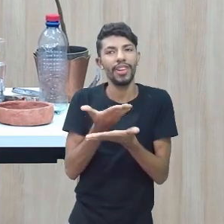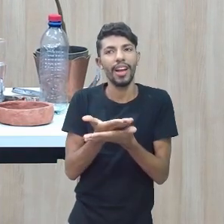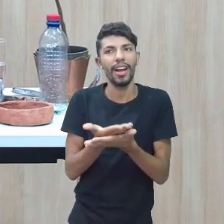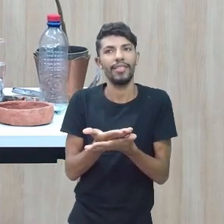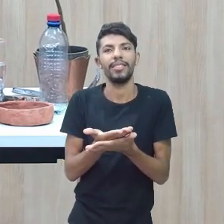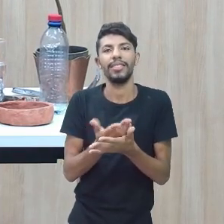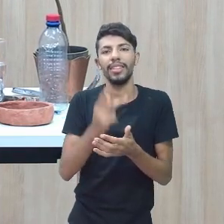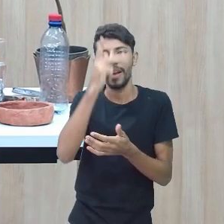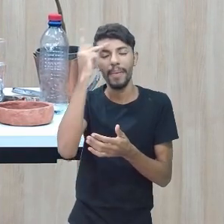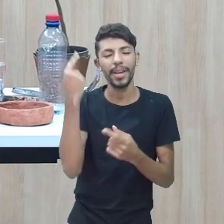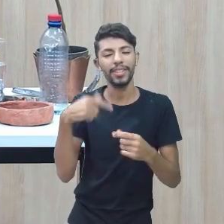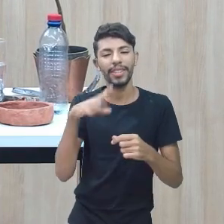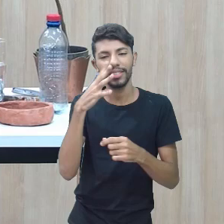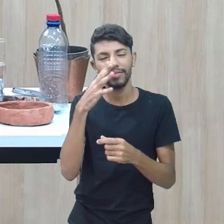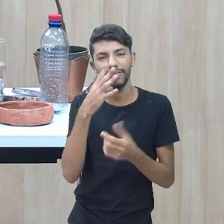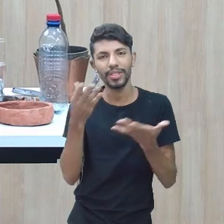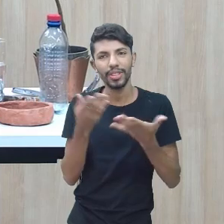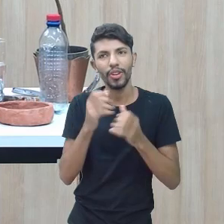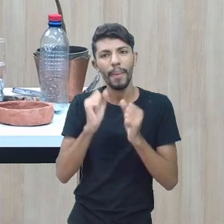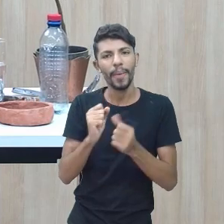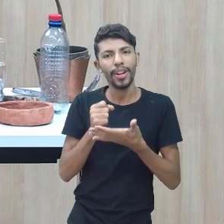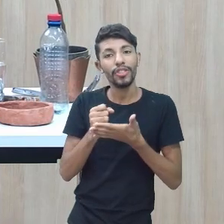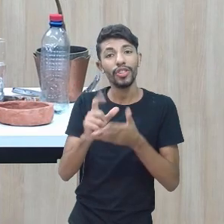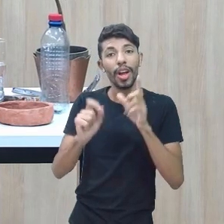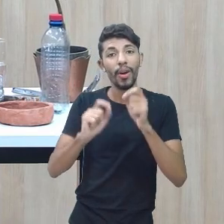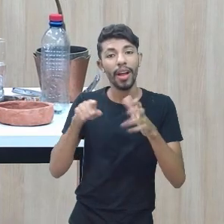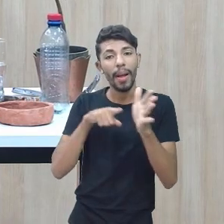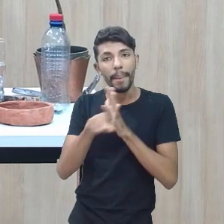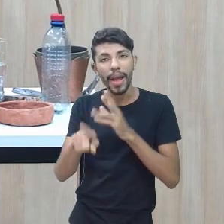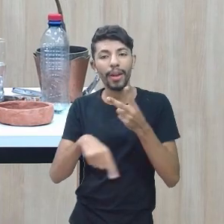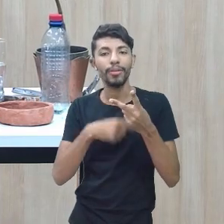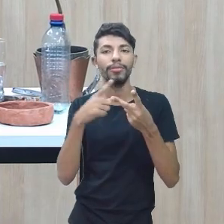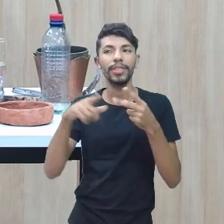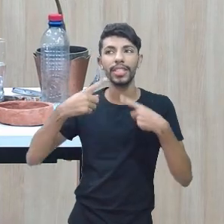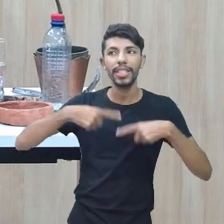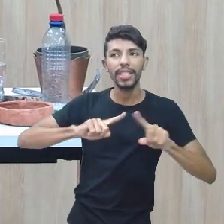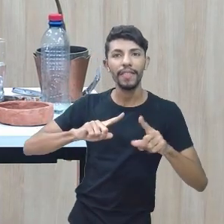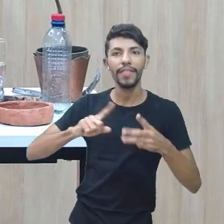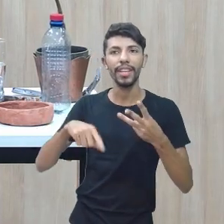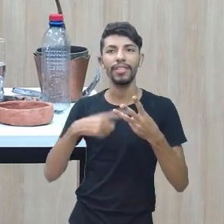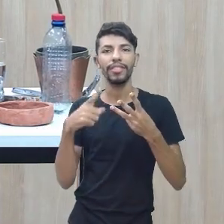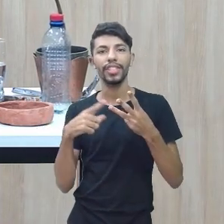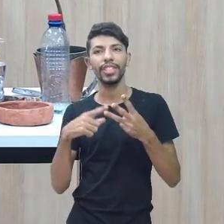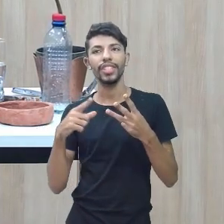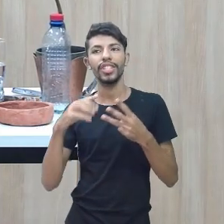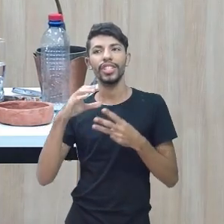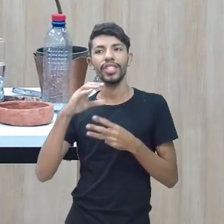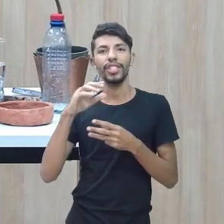ajudar nas perguntas, nos desafios, no checkpoint.